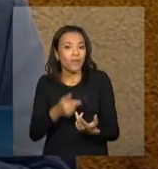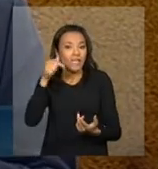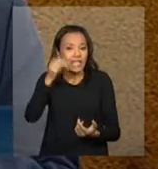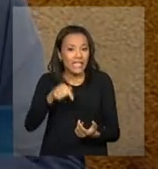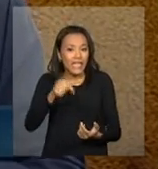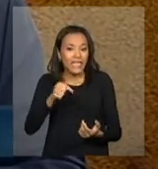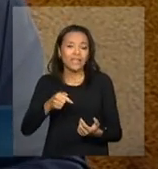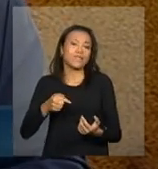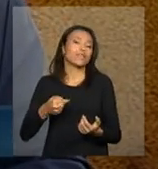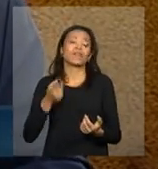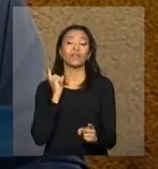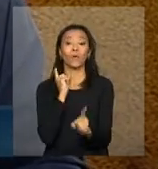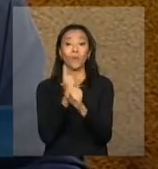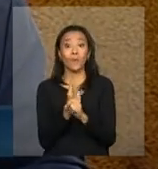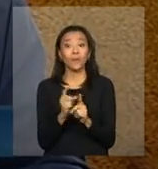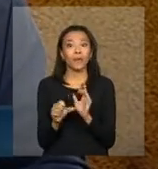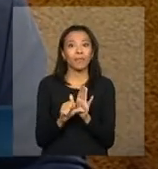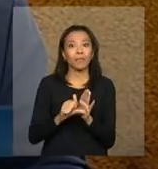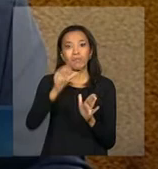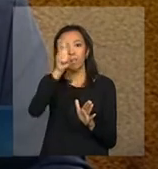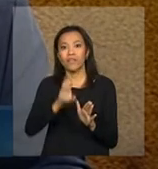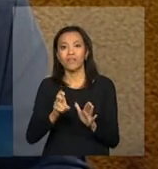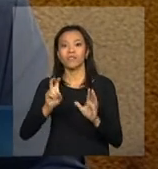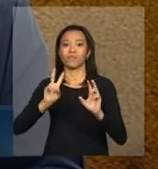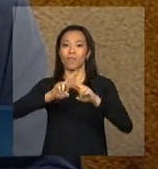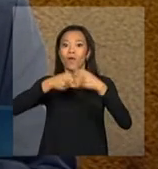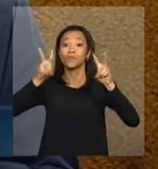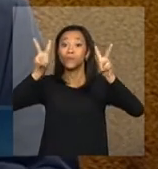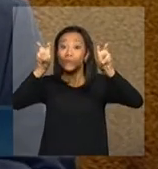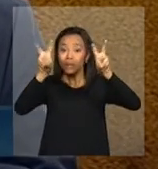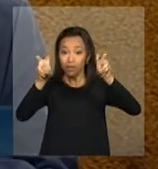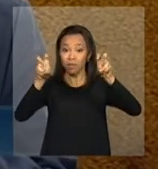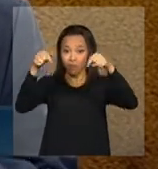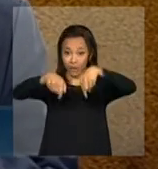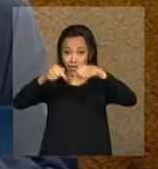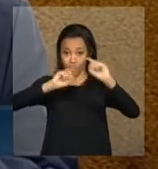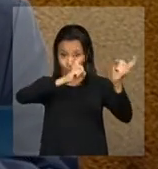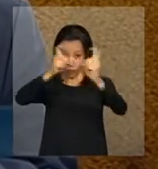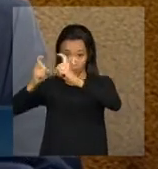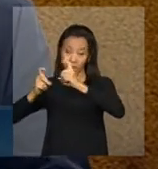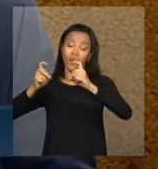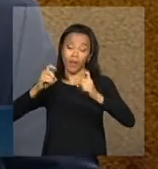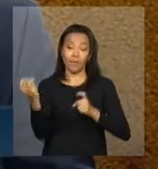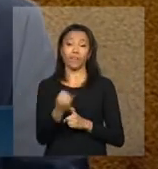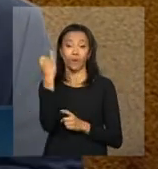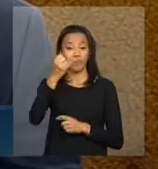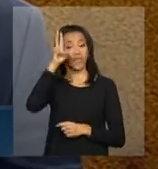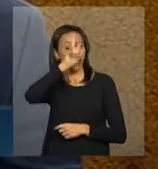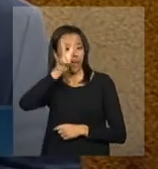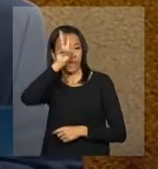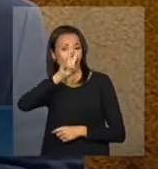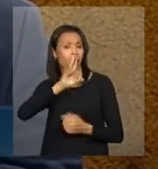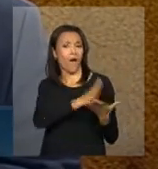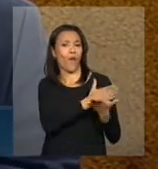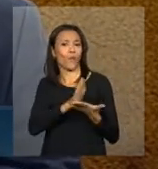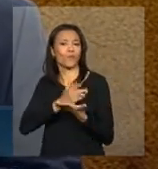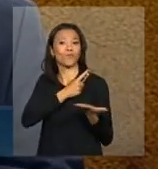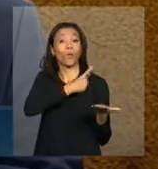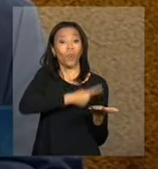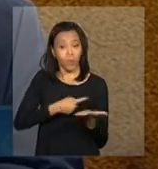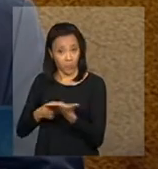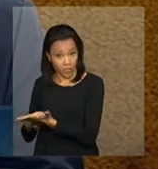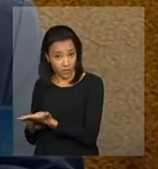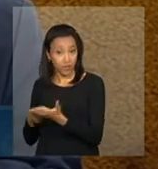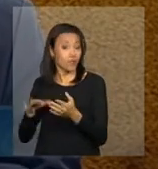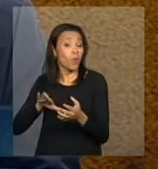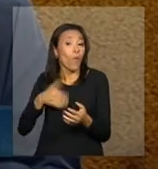a primeira que a gente está fazendo em relação ao tema do orçamento público, acho que vale a pena a gente relembrar alguns dos pactos e, principalmente, quais são os